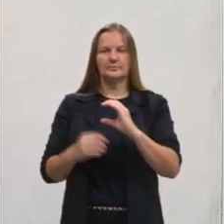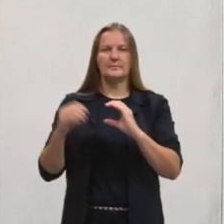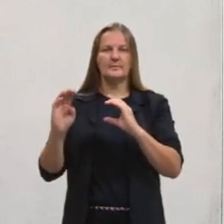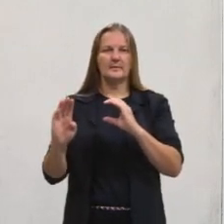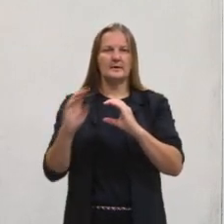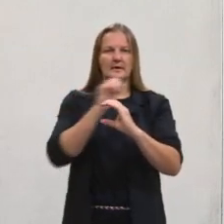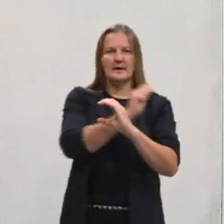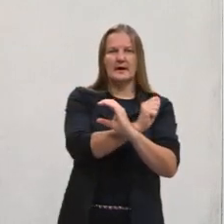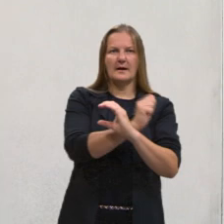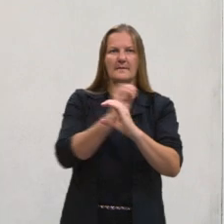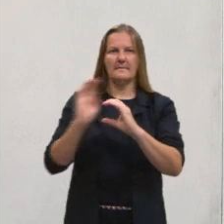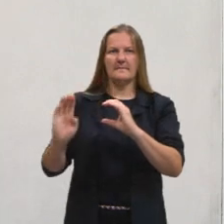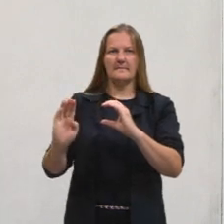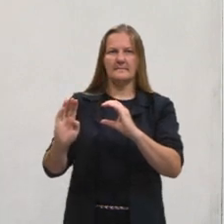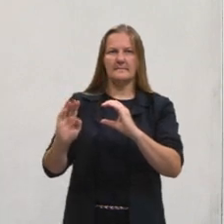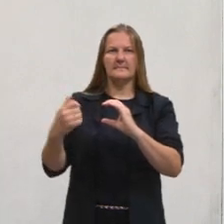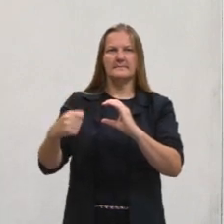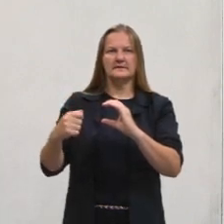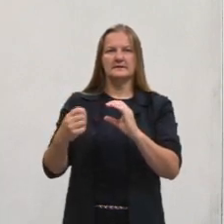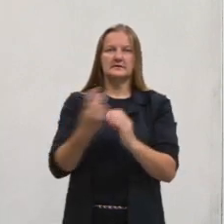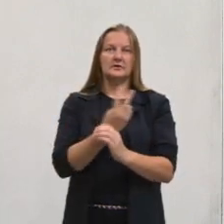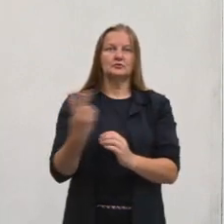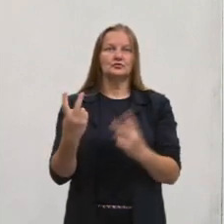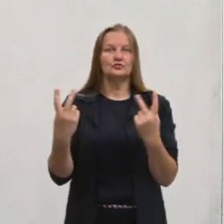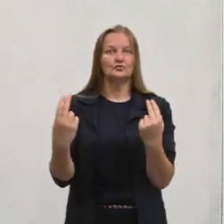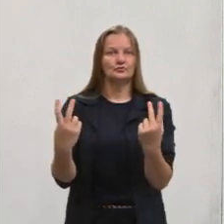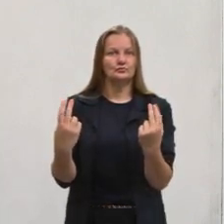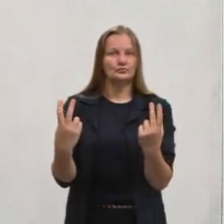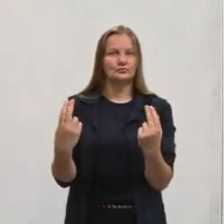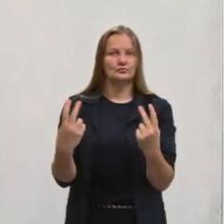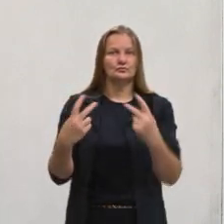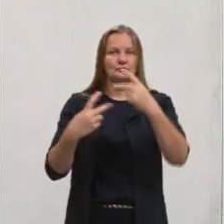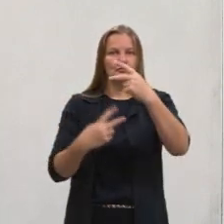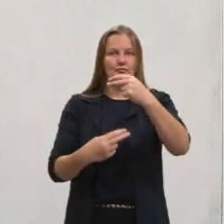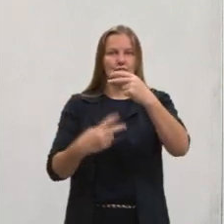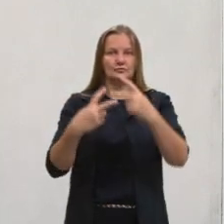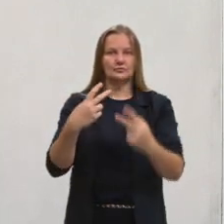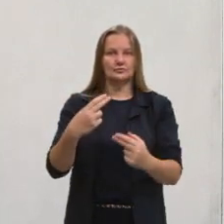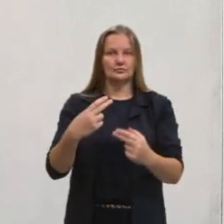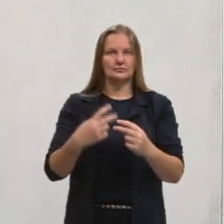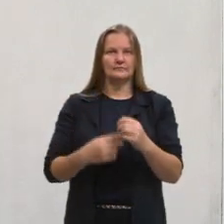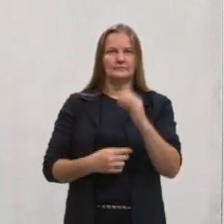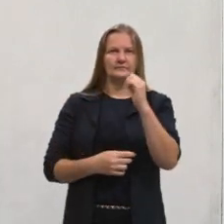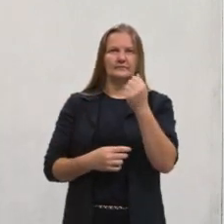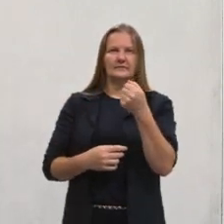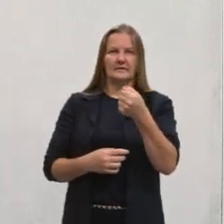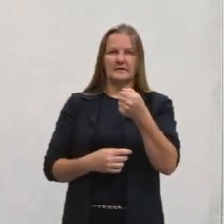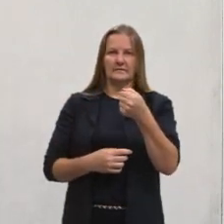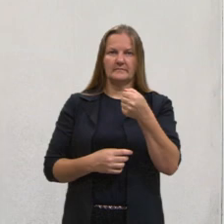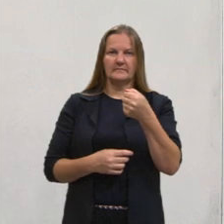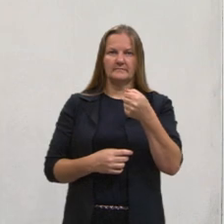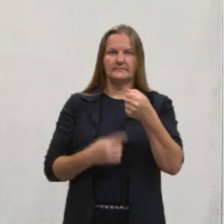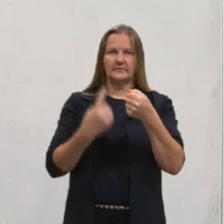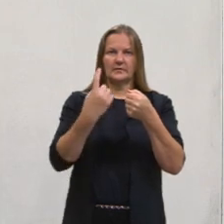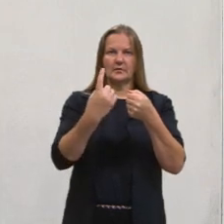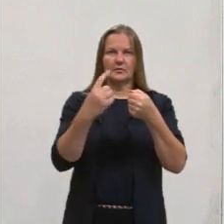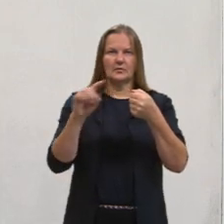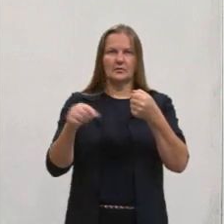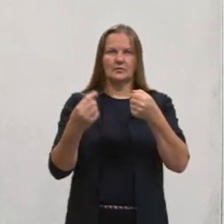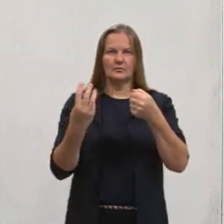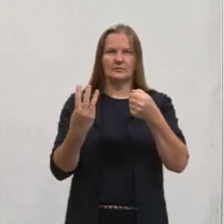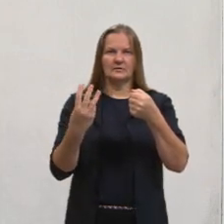elemento de ar também tem que ter terceira B como a nós temos três elementos aqui um